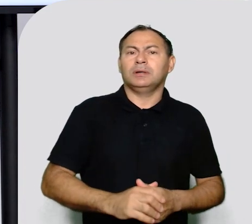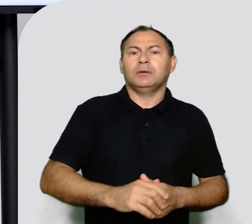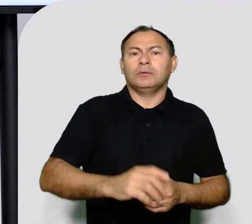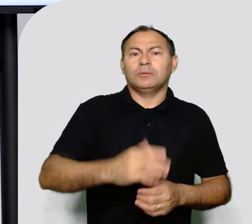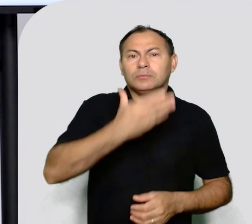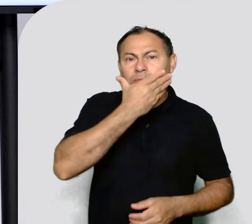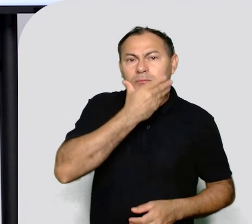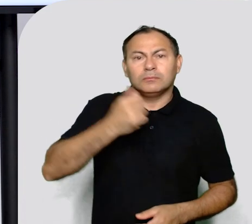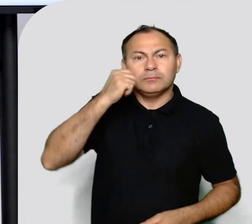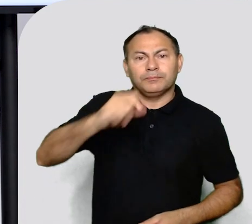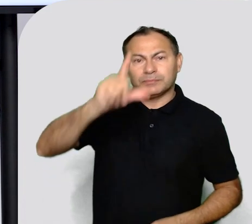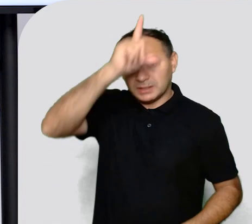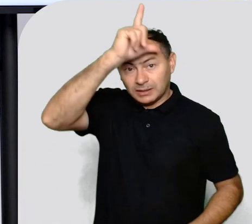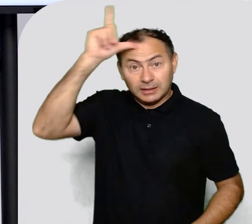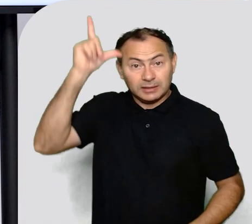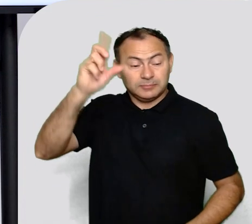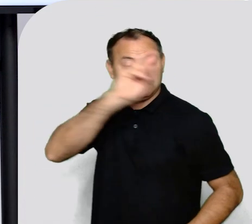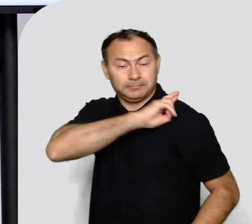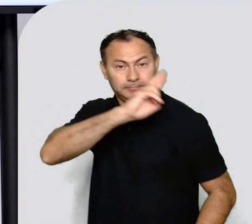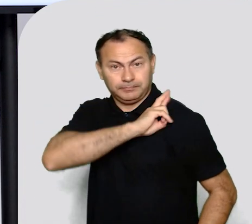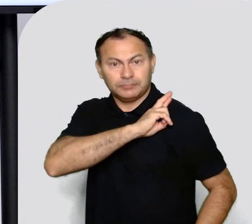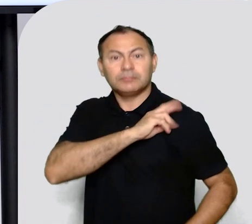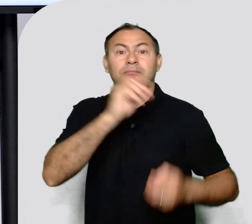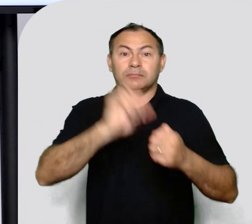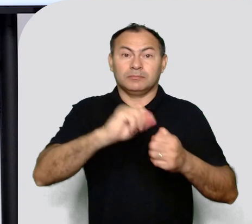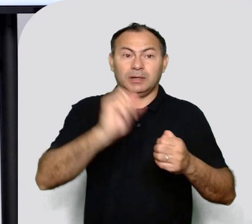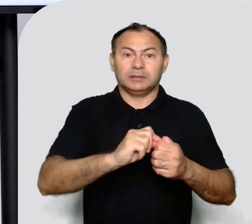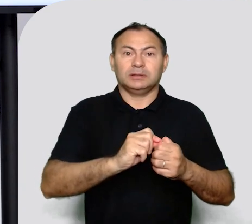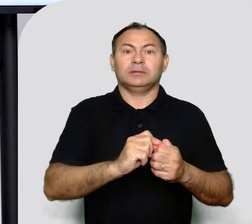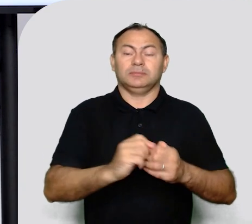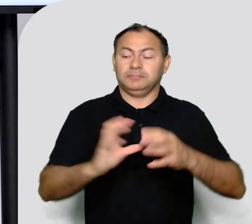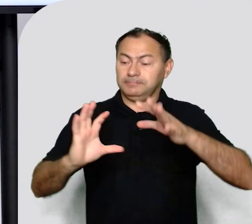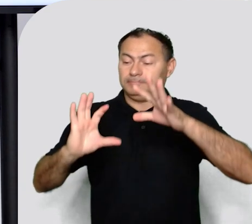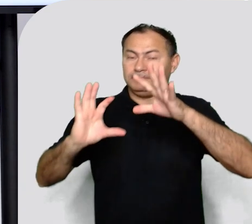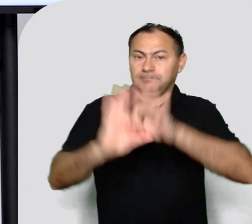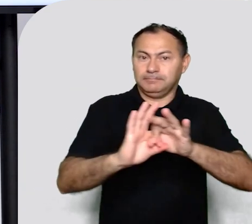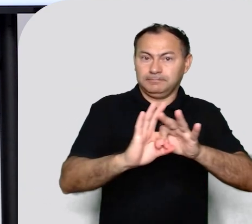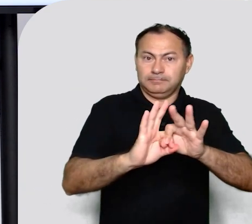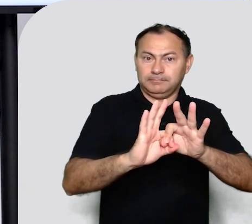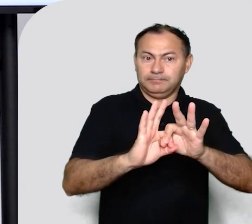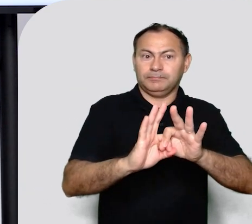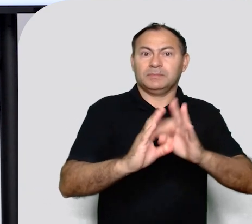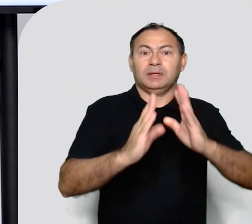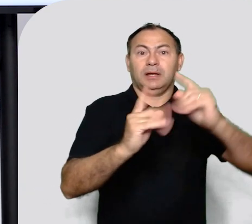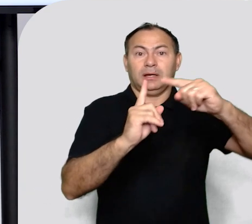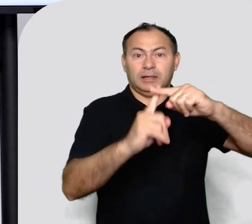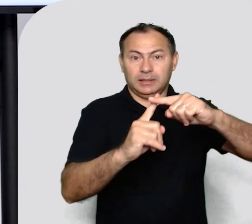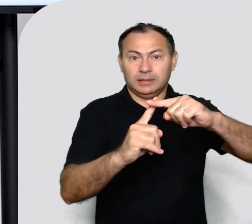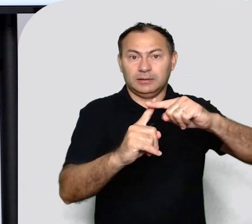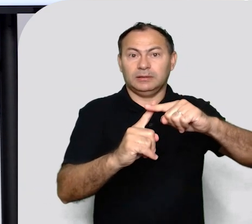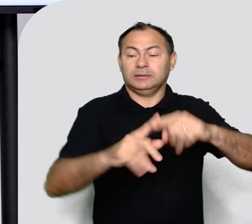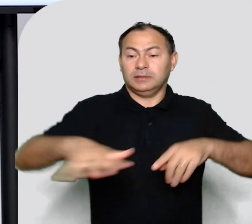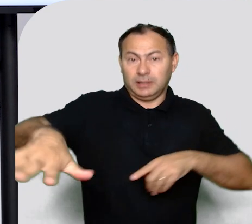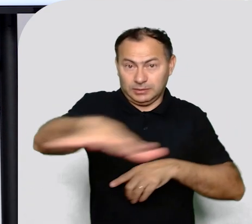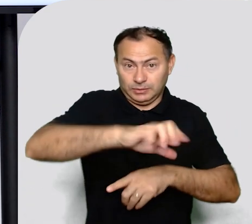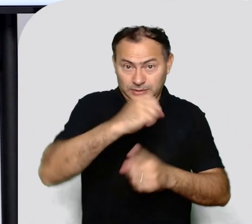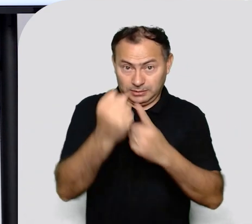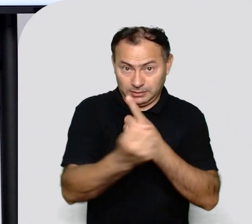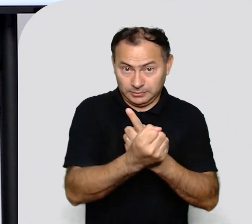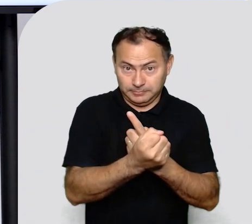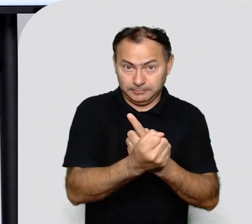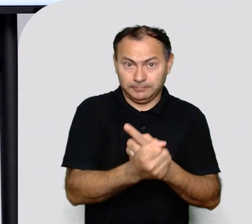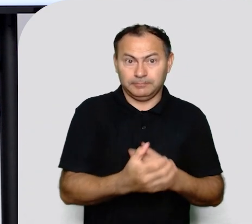leigos e leigas, a responsabilidade de fazer a ponte entre a Igreja e a